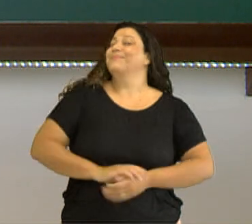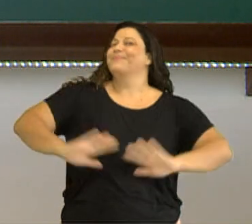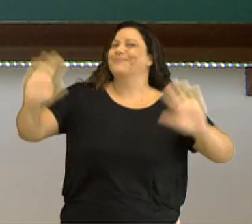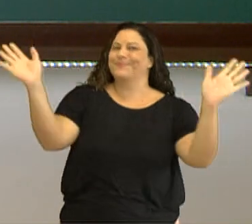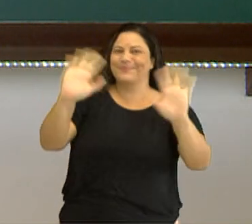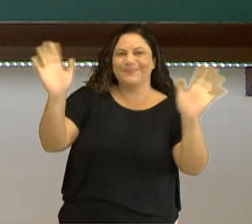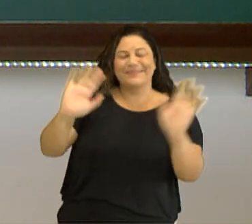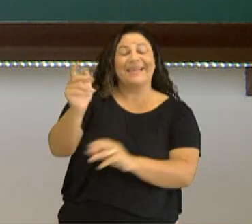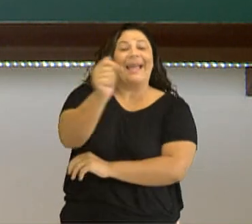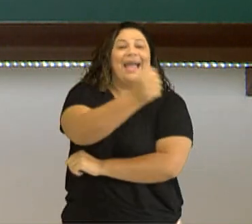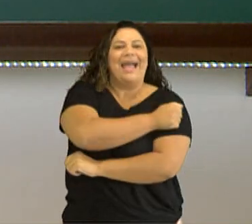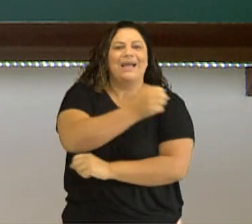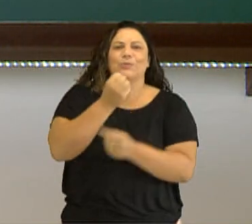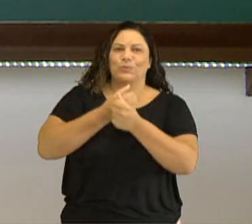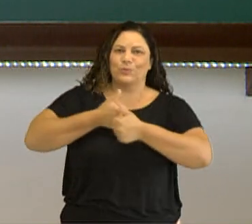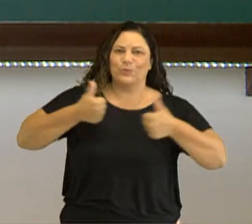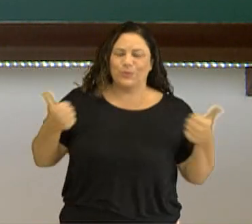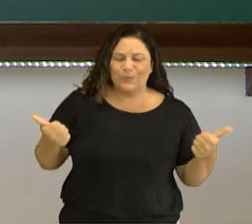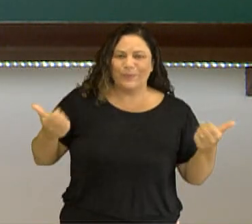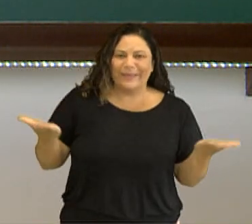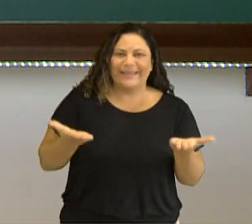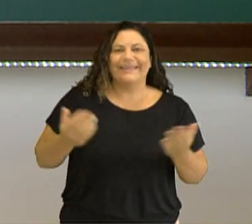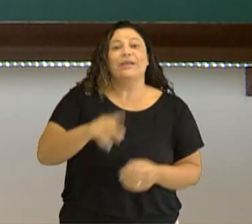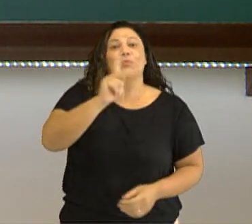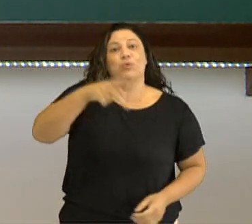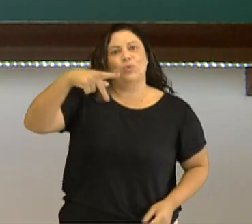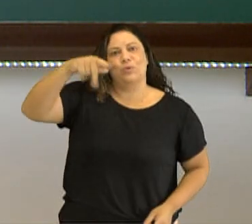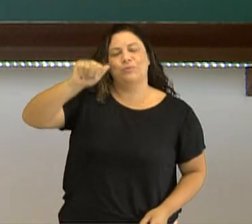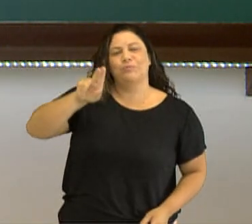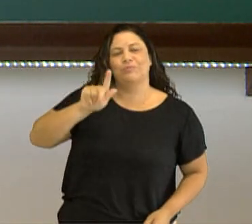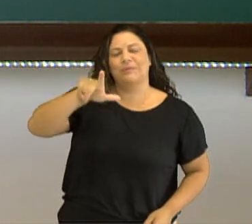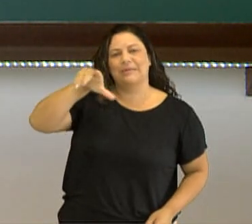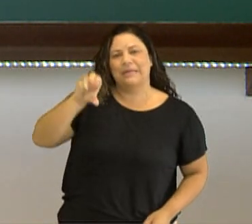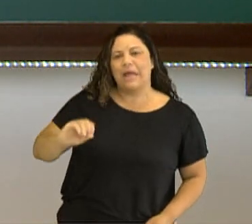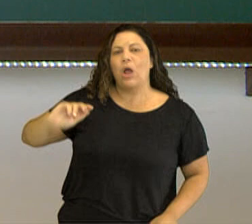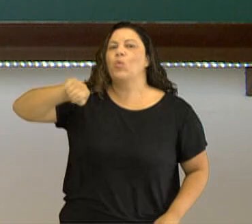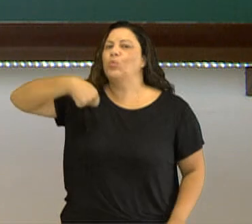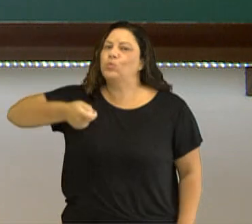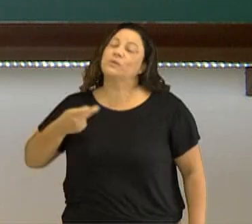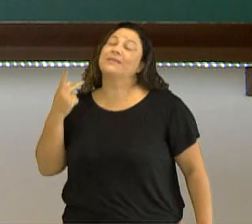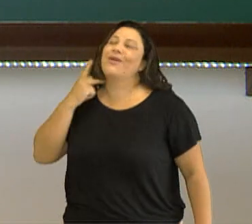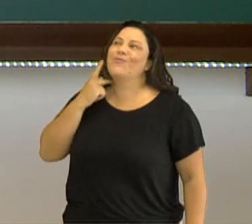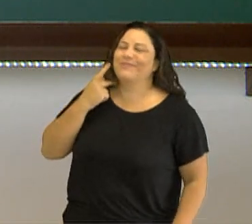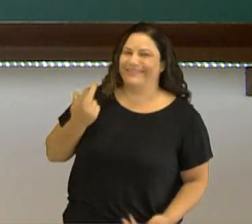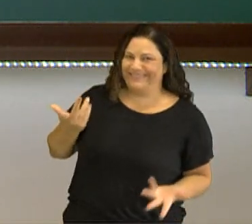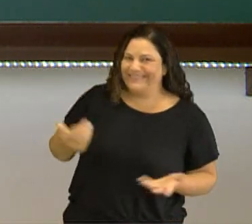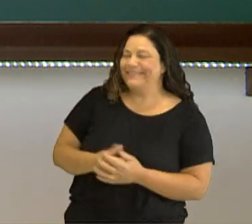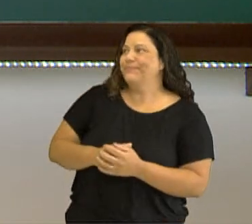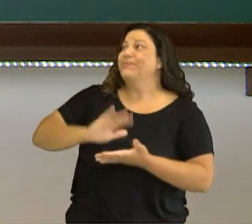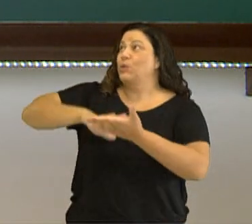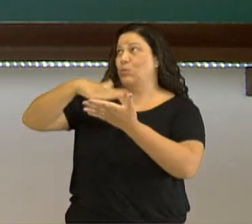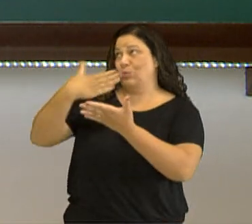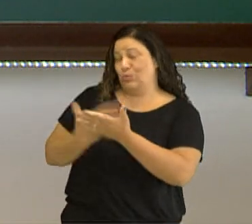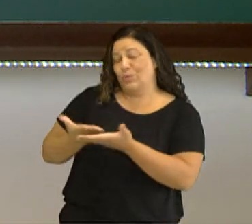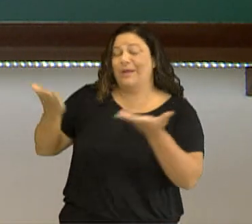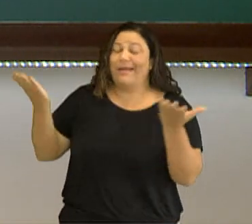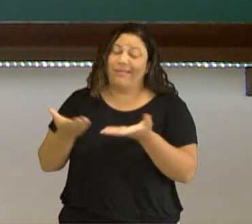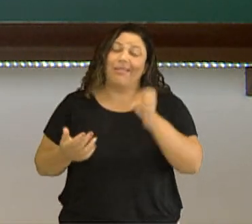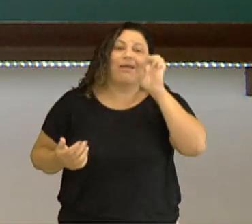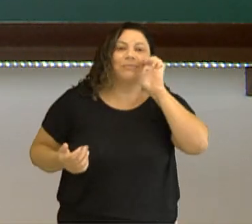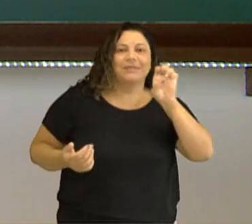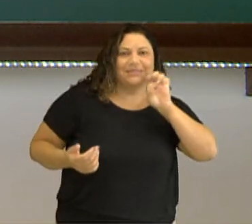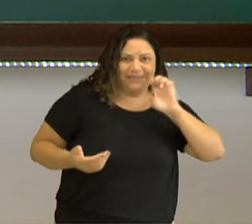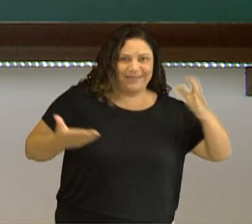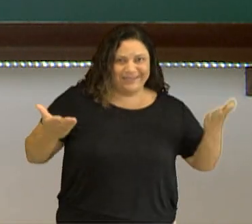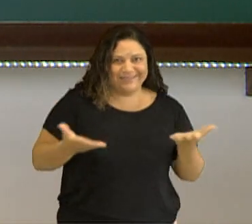Olá, estudantes, tudo bem com vocês? Eu, professor Paulo Brito, para uma aula de História na companhia da nossa intérprete Elisângela. Essa